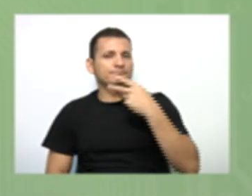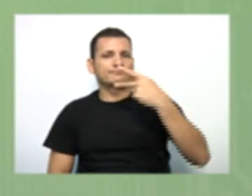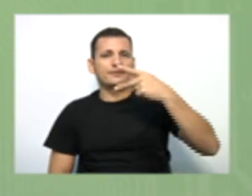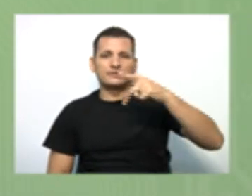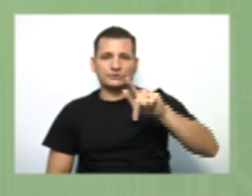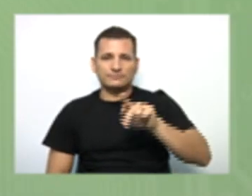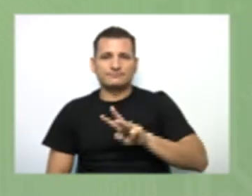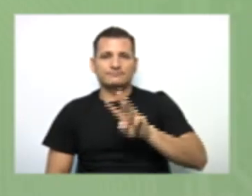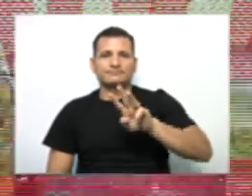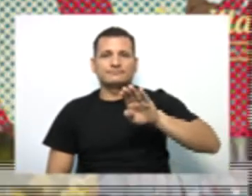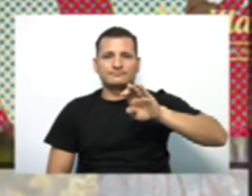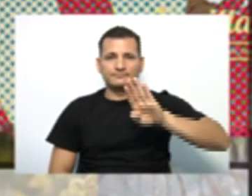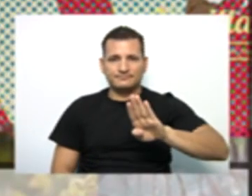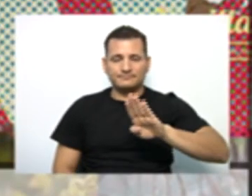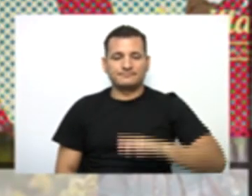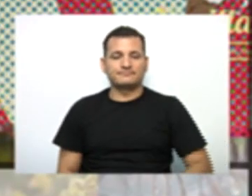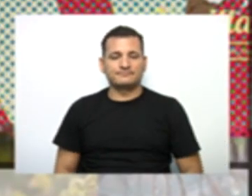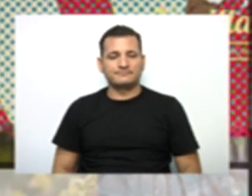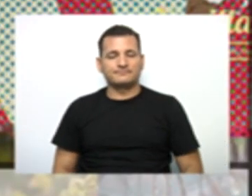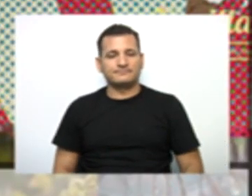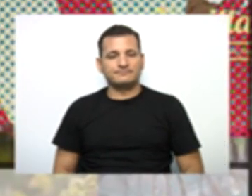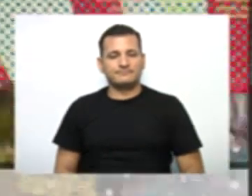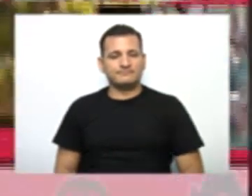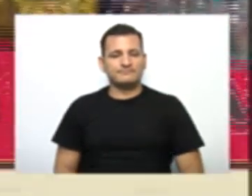páginas web. Olha só, minha gente.